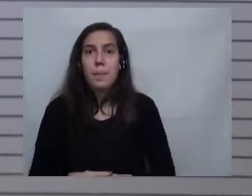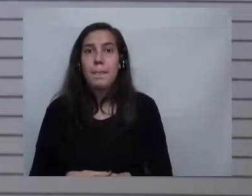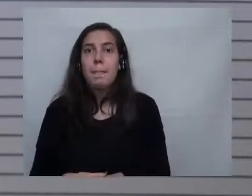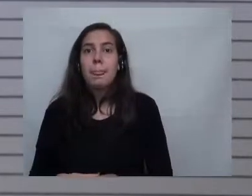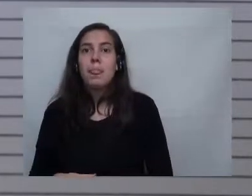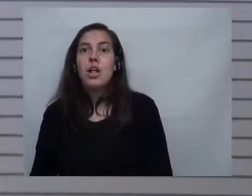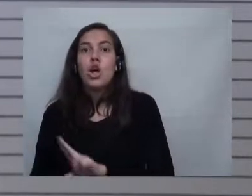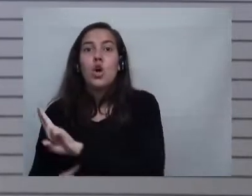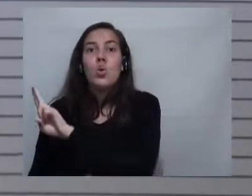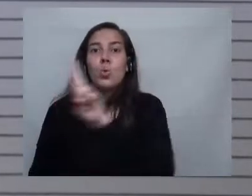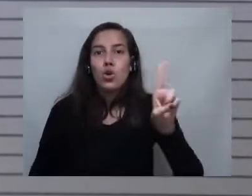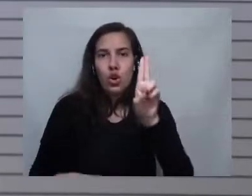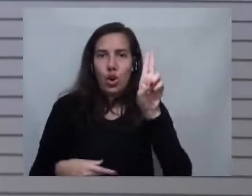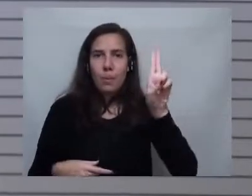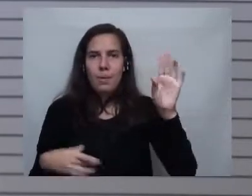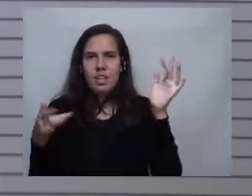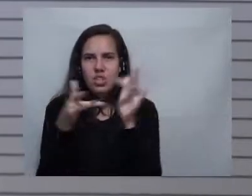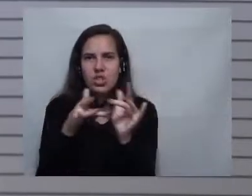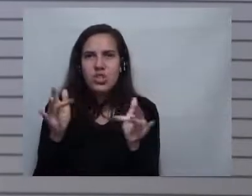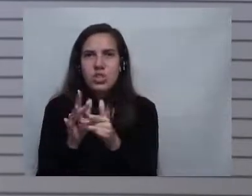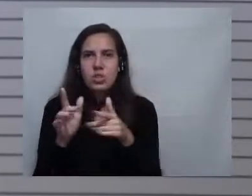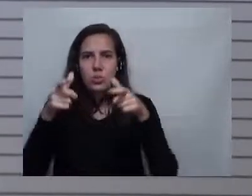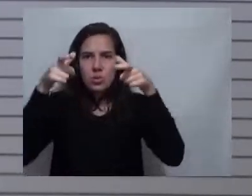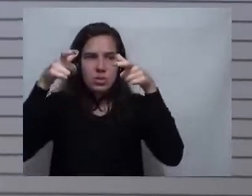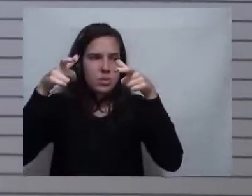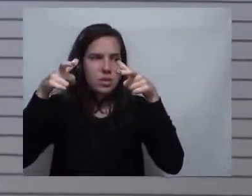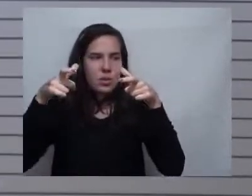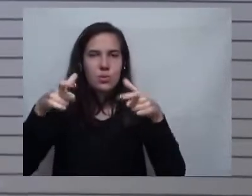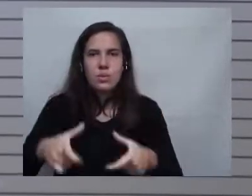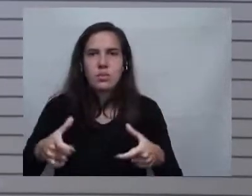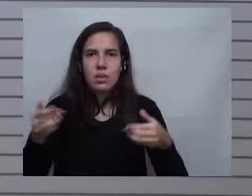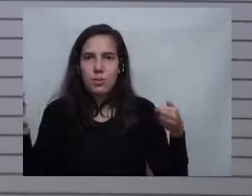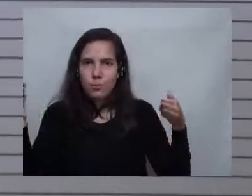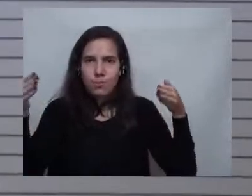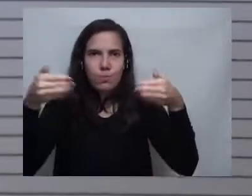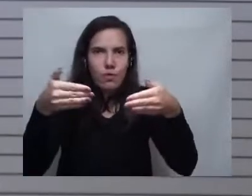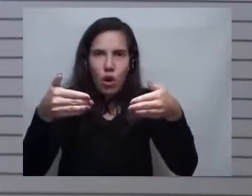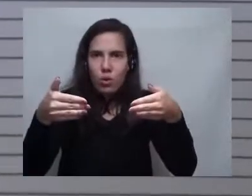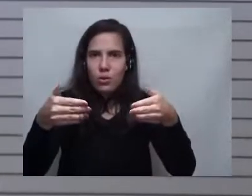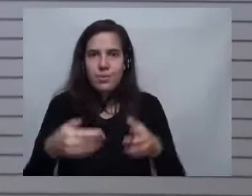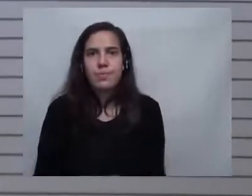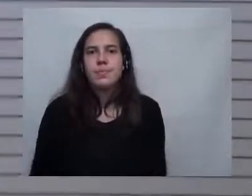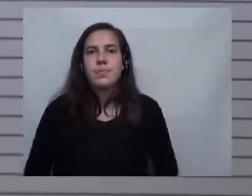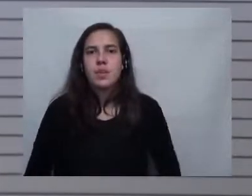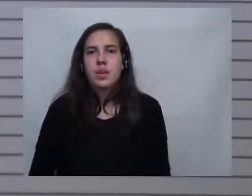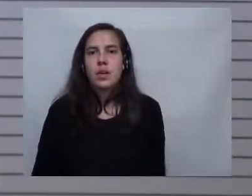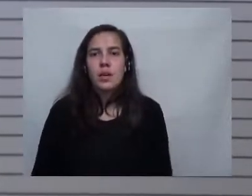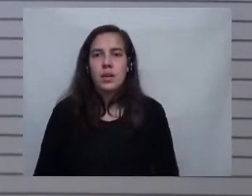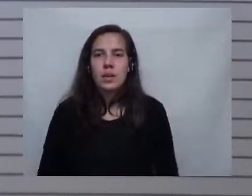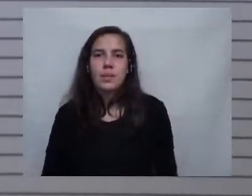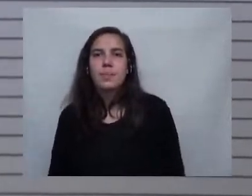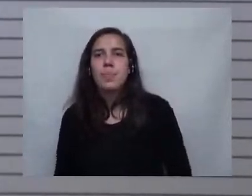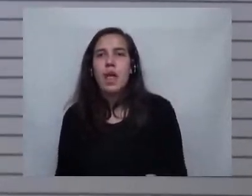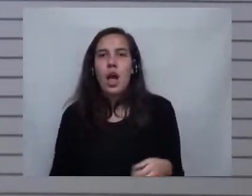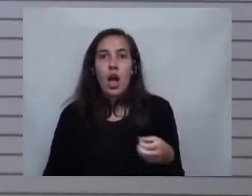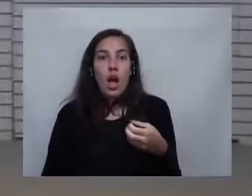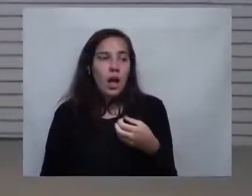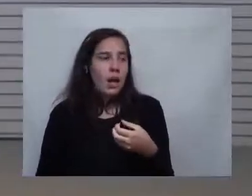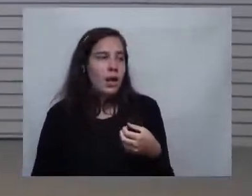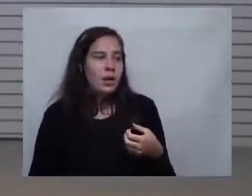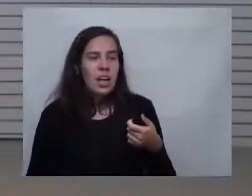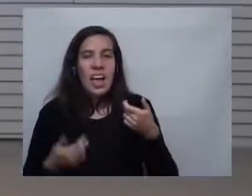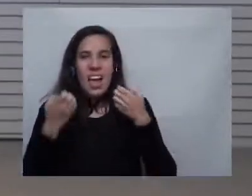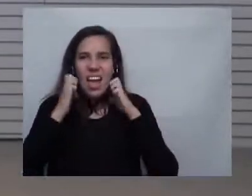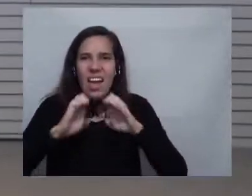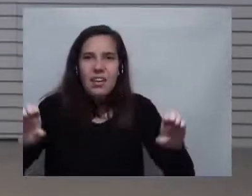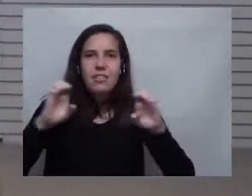Proclamação Esse é o centro da Proclamação não tem outro jeito as boas notícias